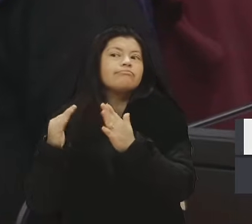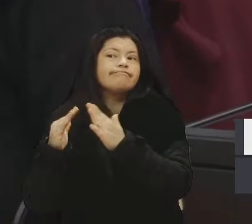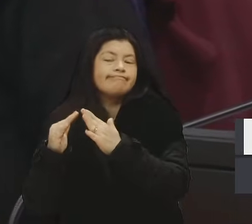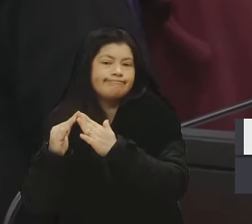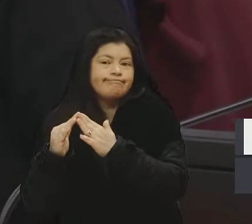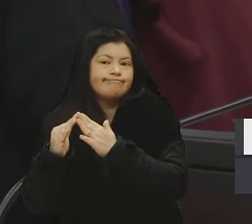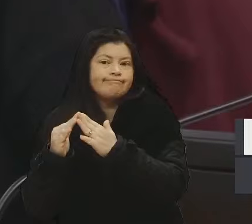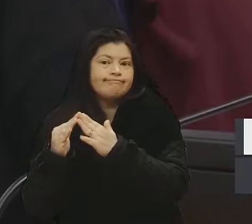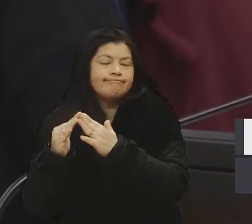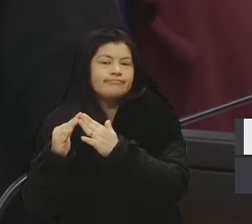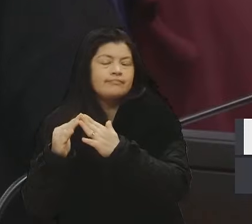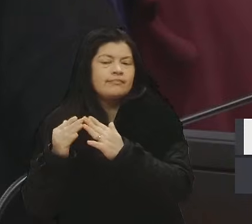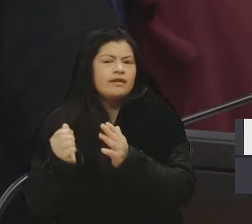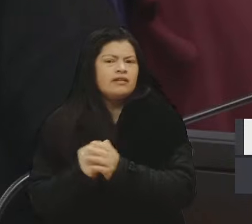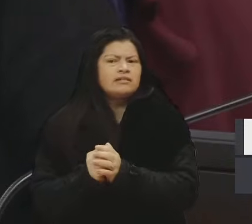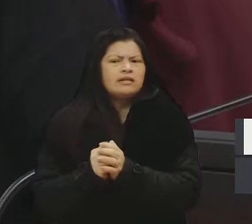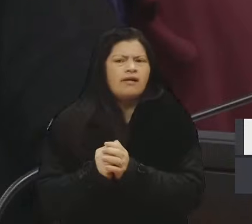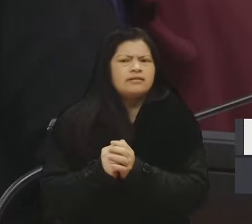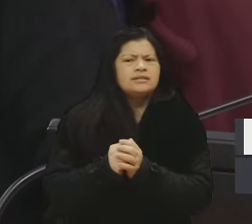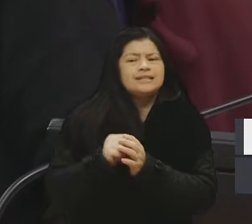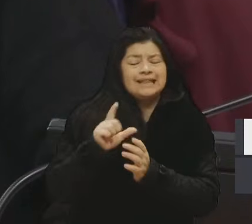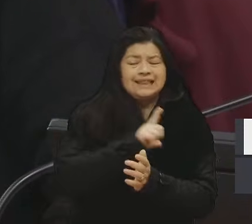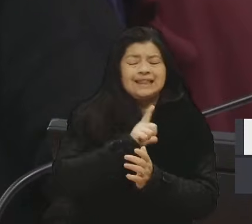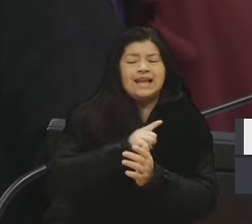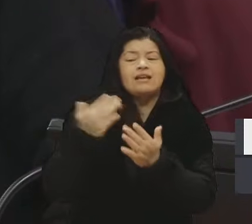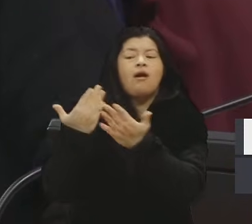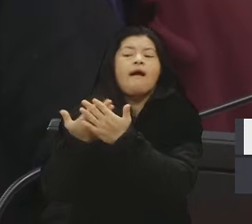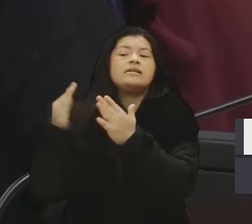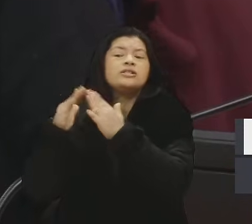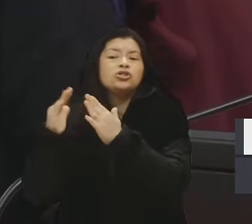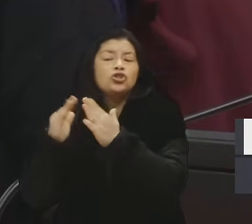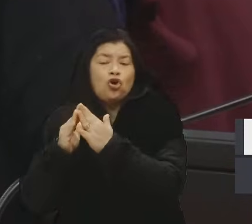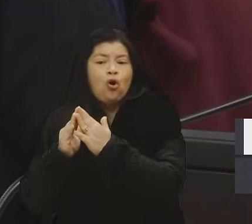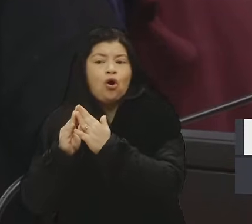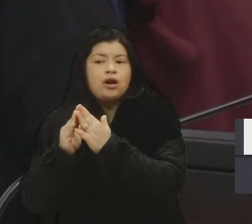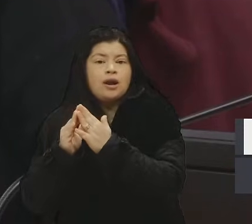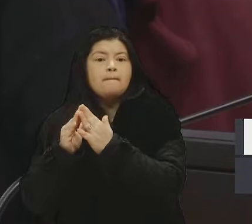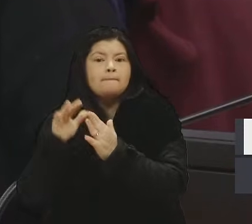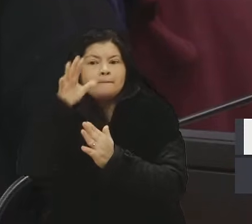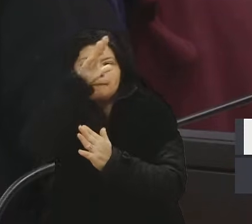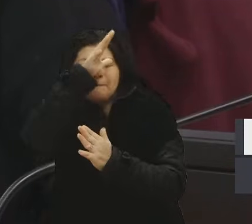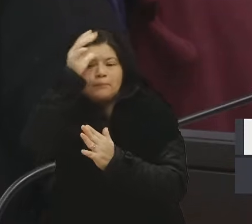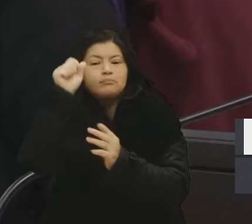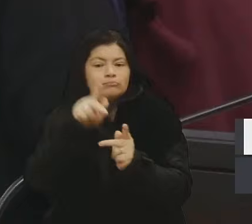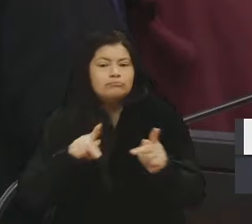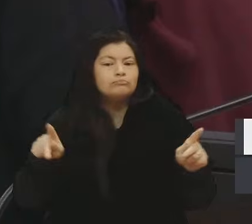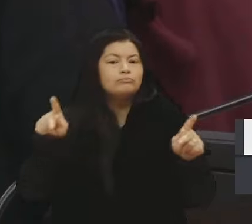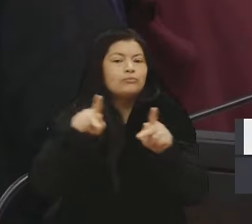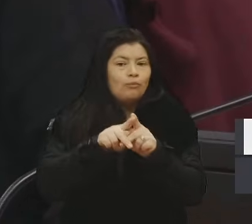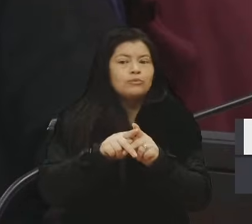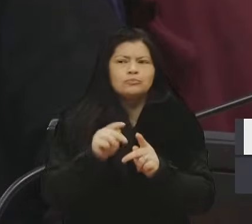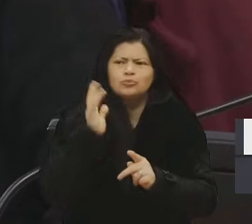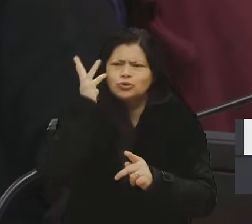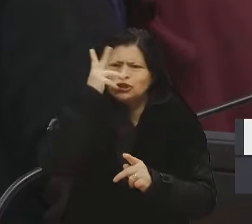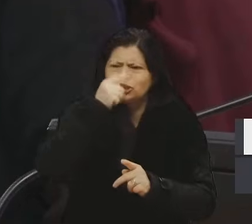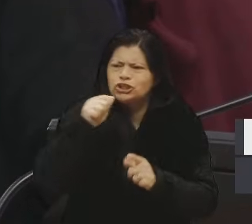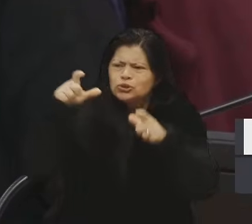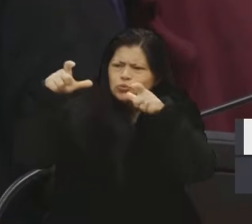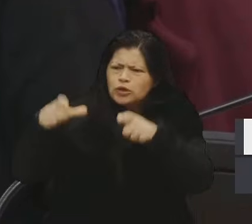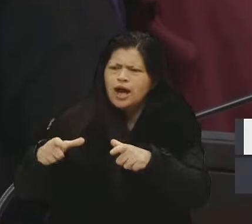que é pública. Eu não estou discutindo aqui o modelo pedagógico, mas é uma escola pública muito bonita, diga-se de passagem, né?